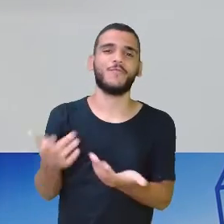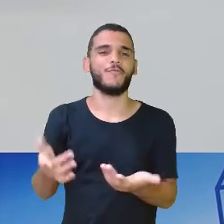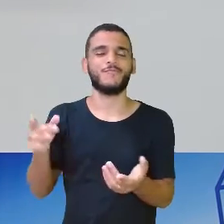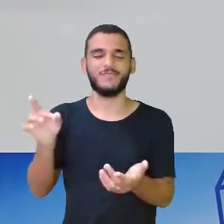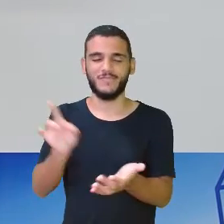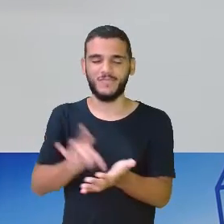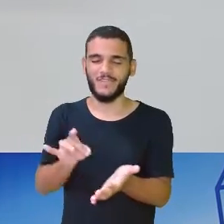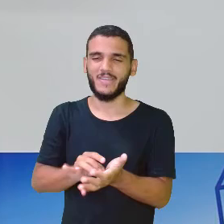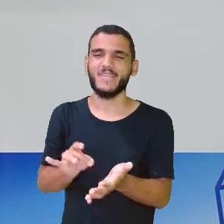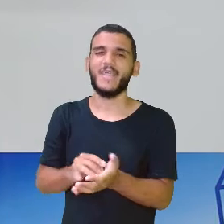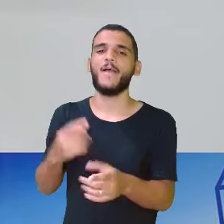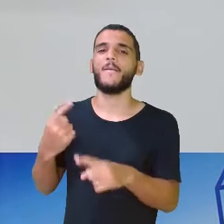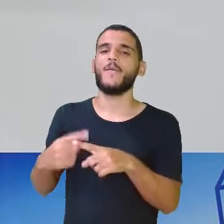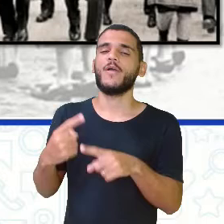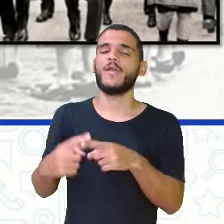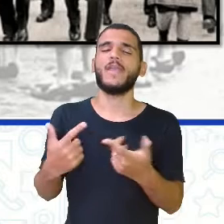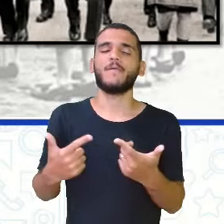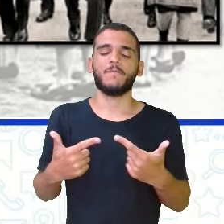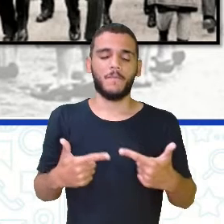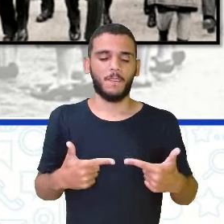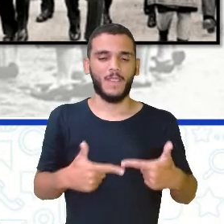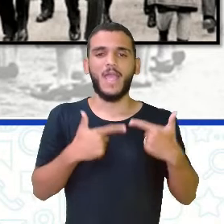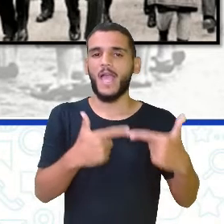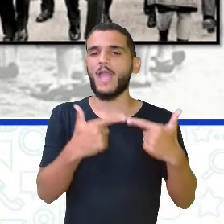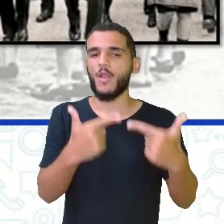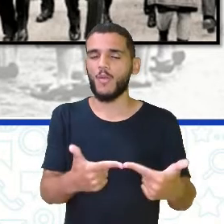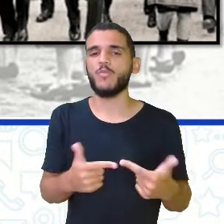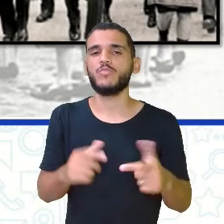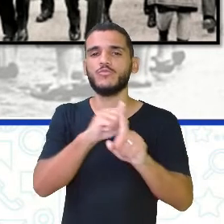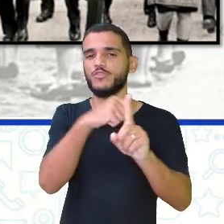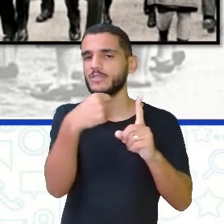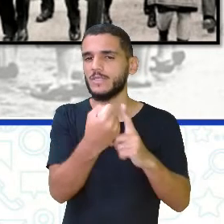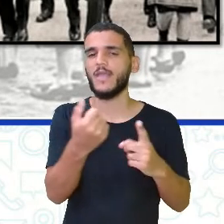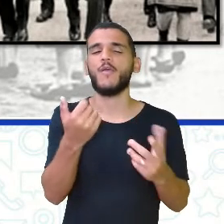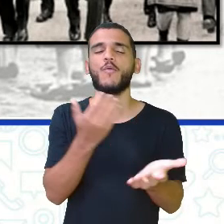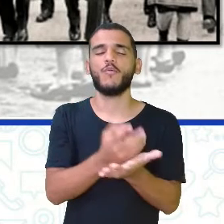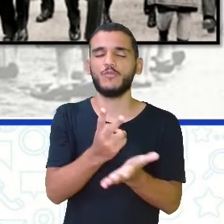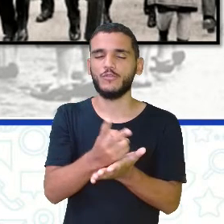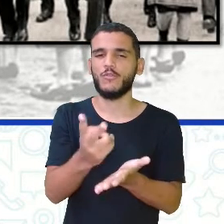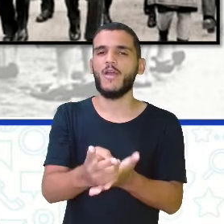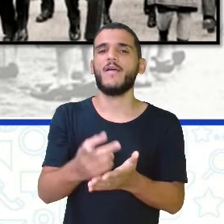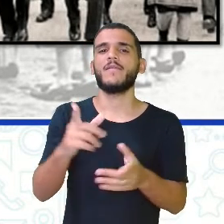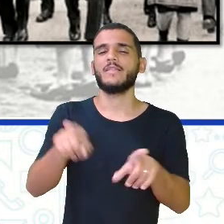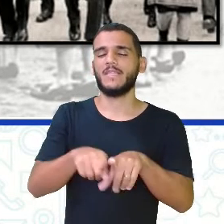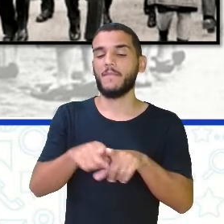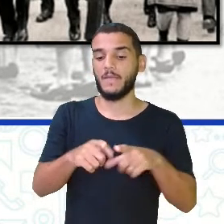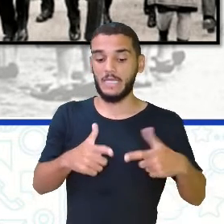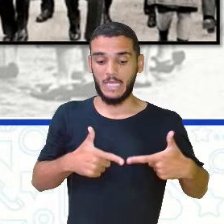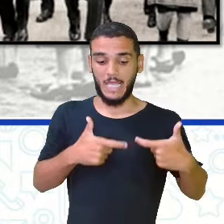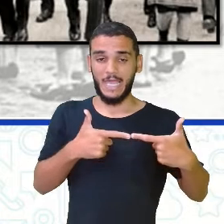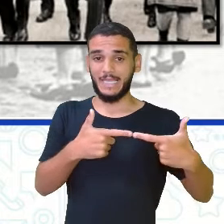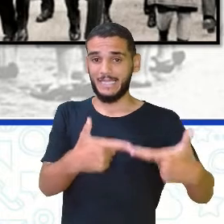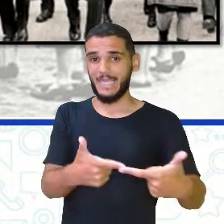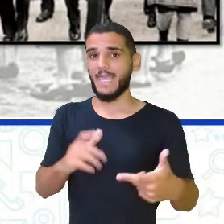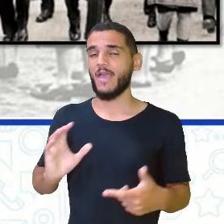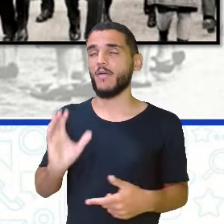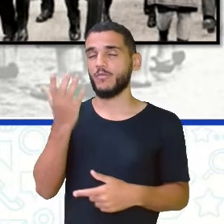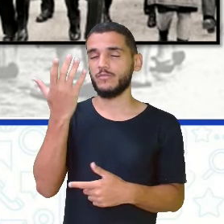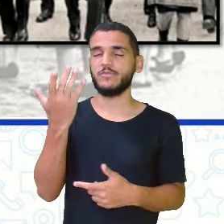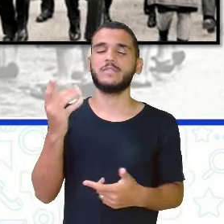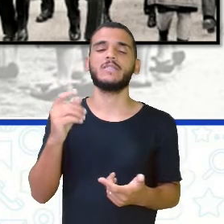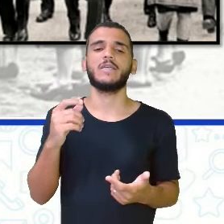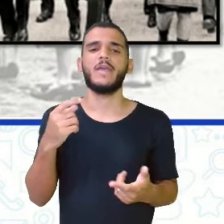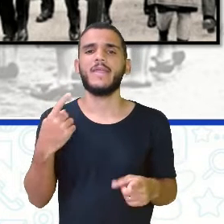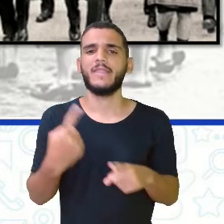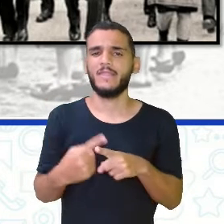lutas continuavam e as greves se intensificavam, né? Aí a inflação ia ficando fora